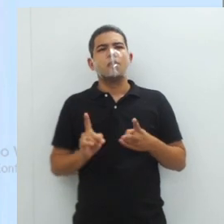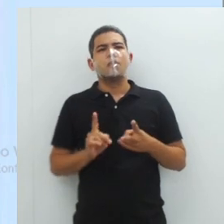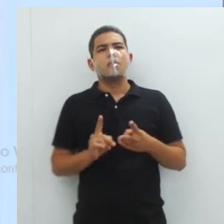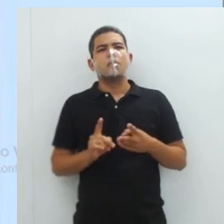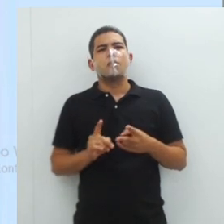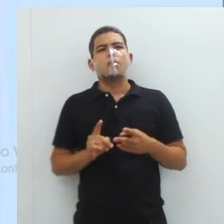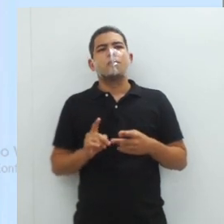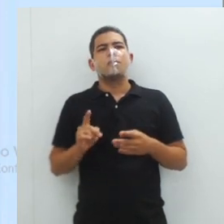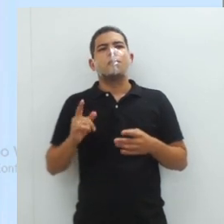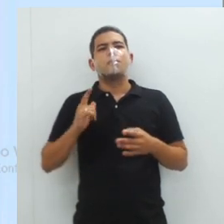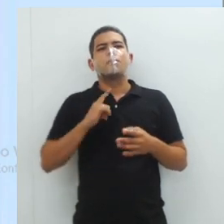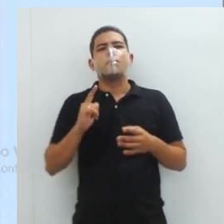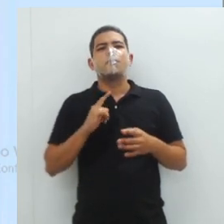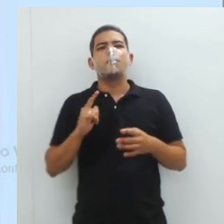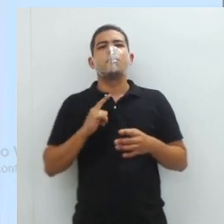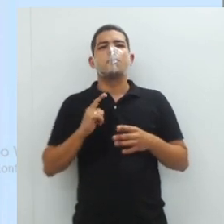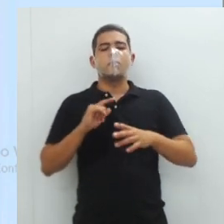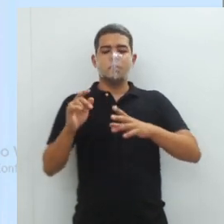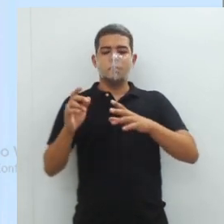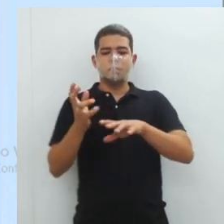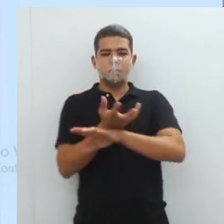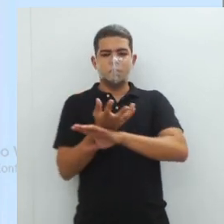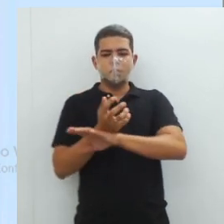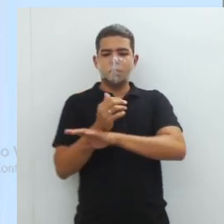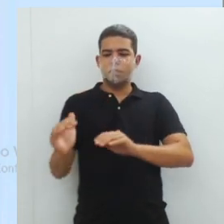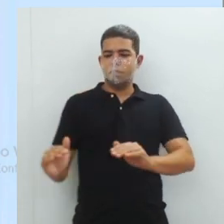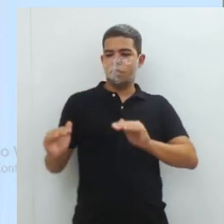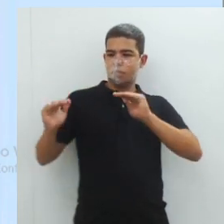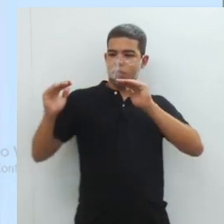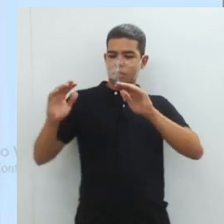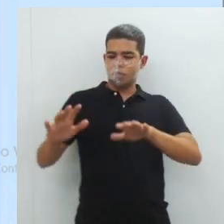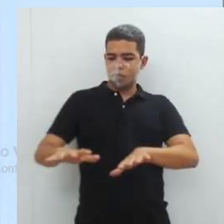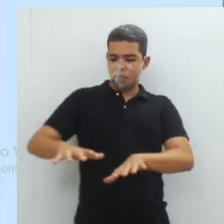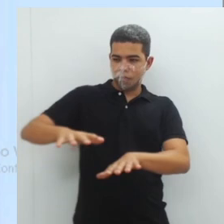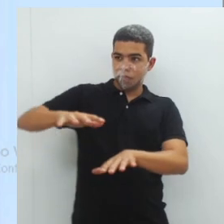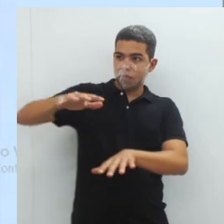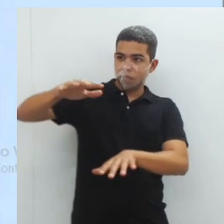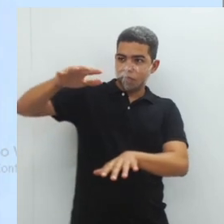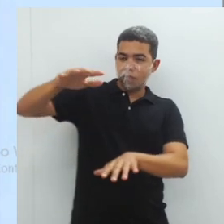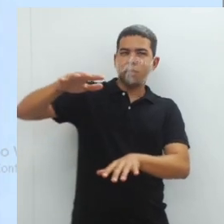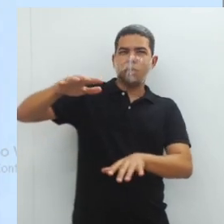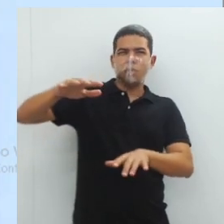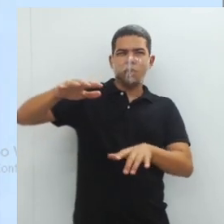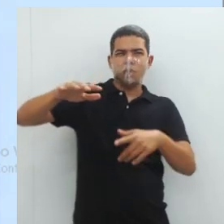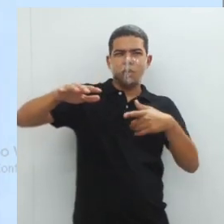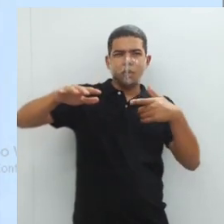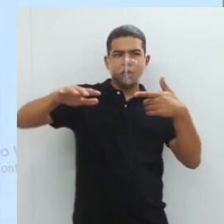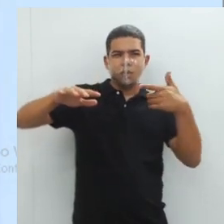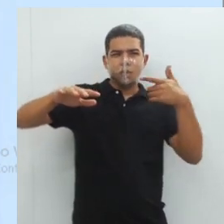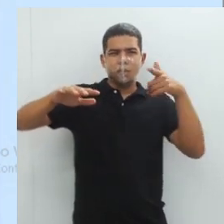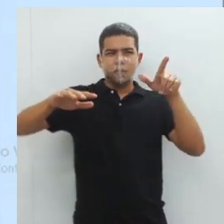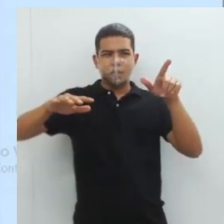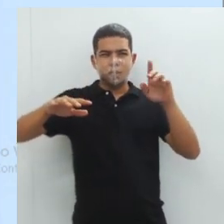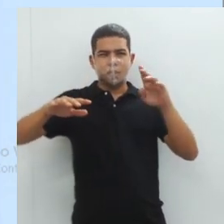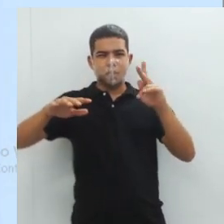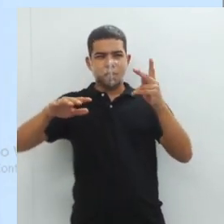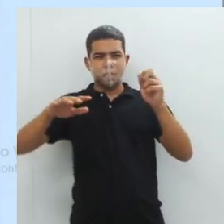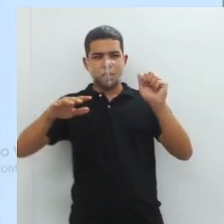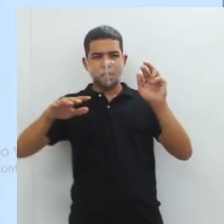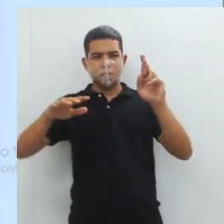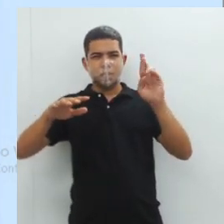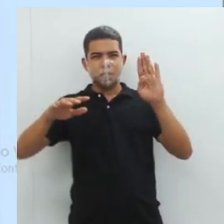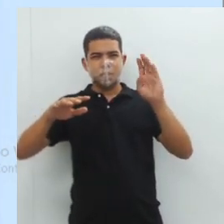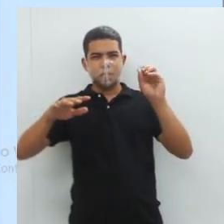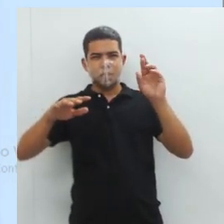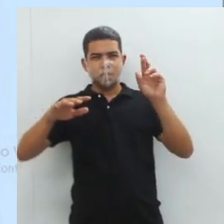Árvores arbustivas vão ter 2 a 5 metros de altura. E árvores, o porte arbóreo, que são árvores já até